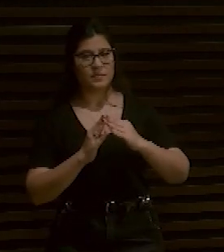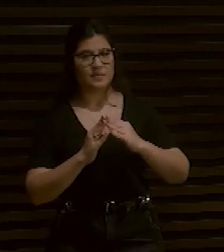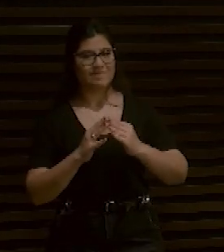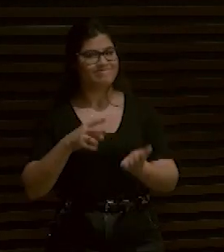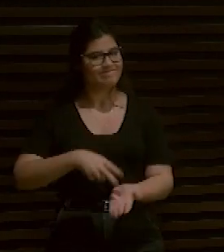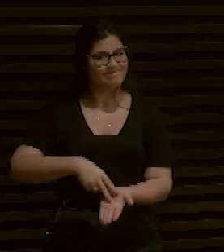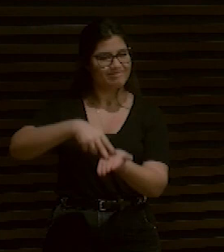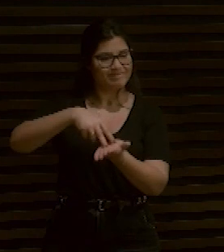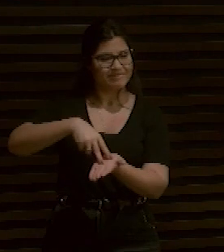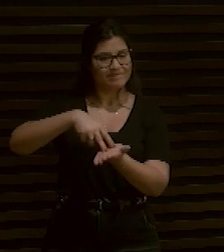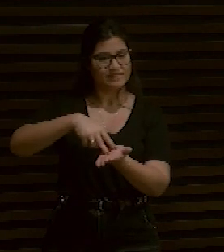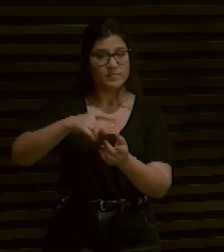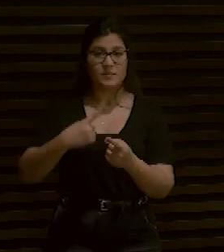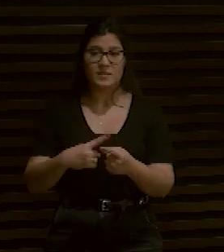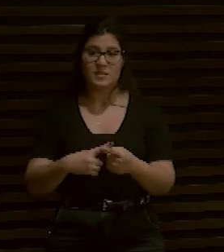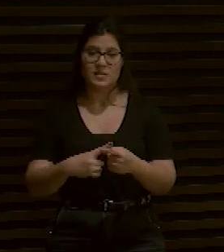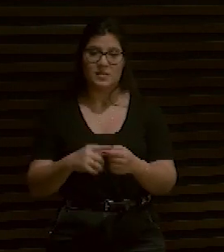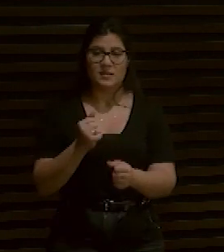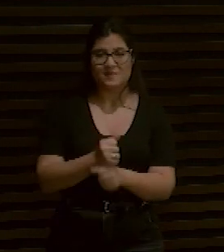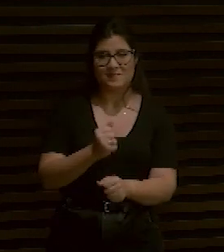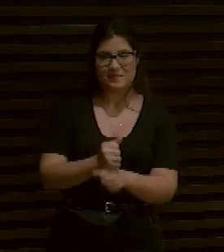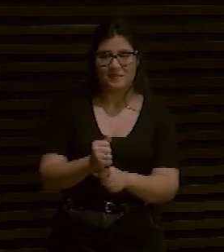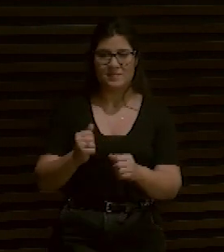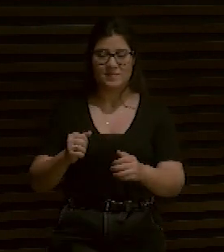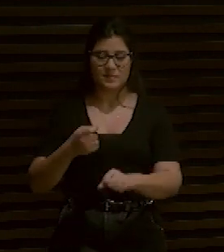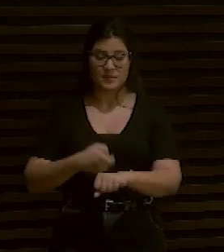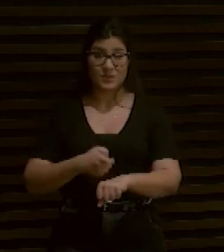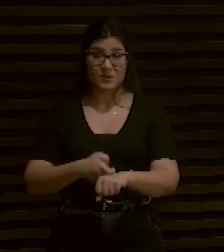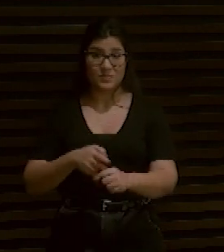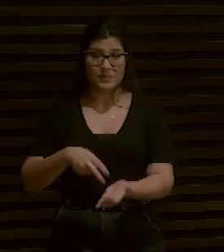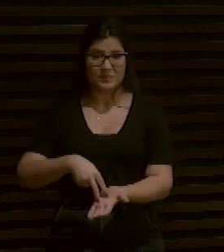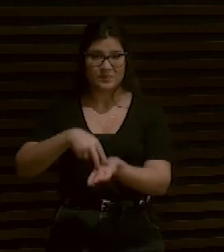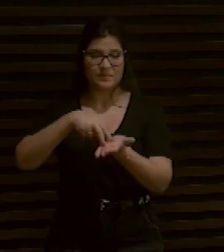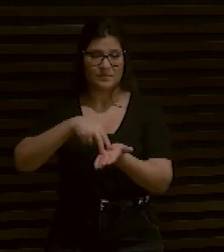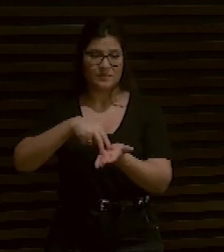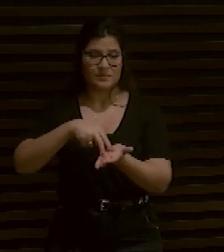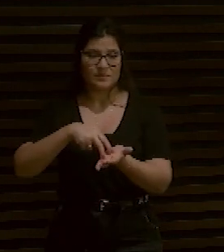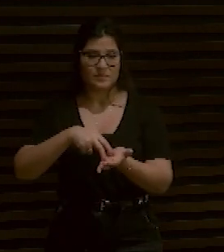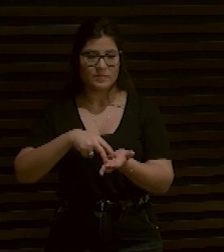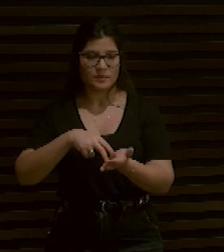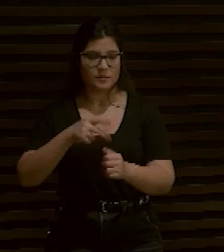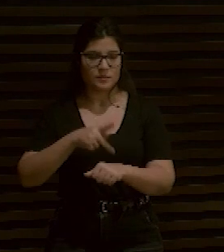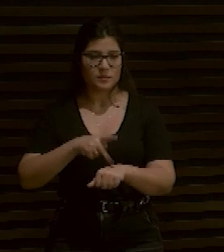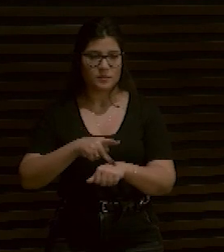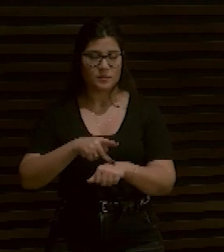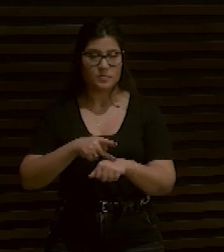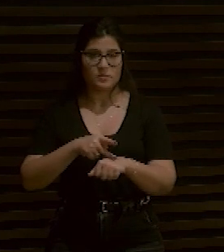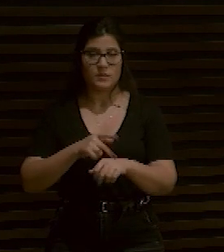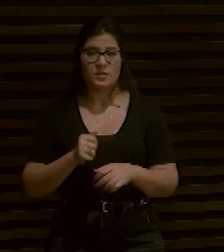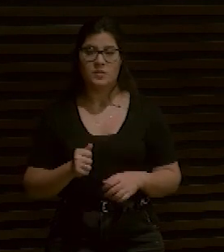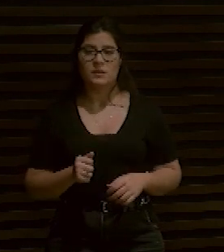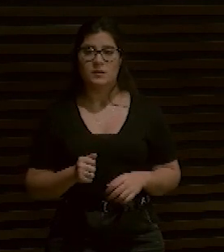caiu, porque fora edificada sobre a rocha. Satanás pode nos rodear de tudo quanto é lado, mas